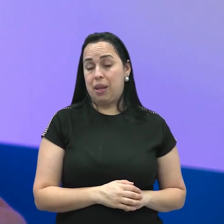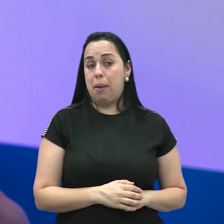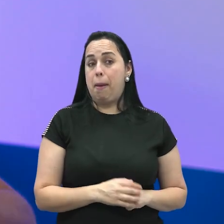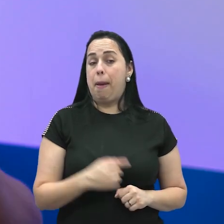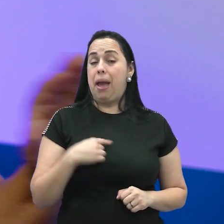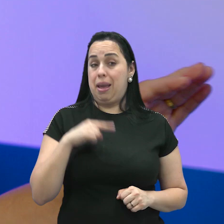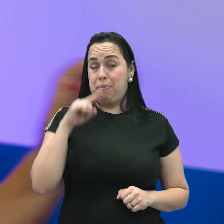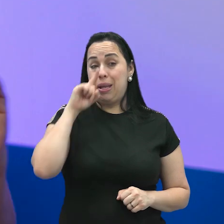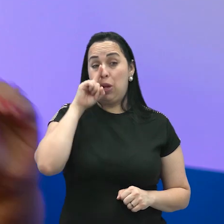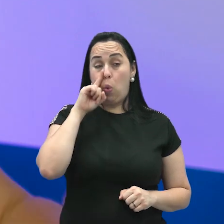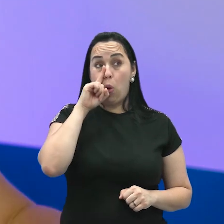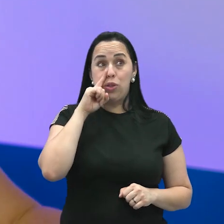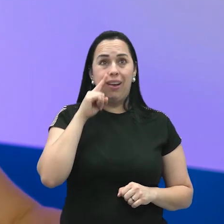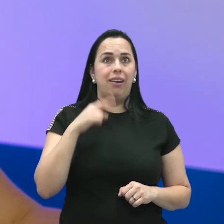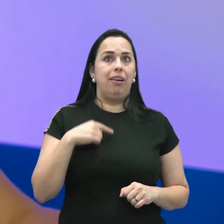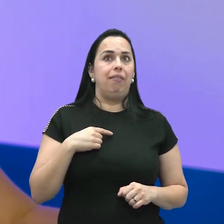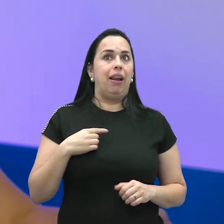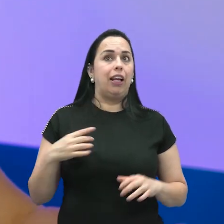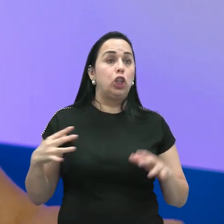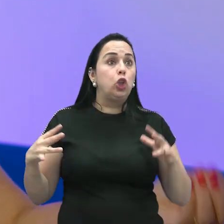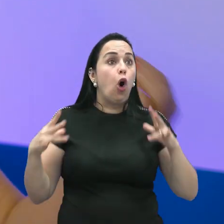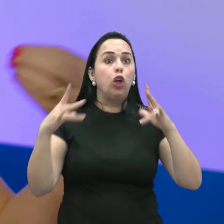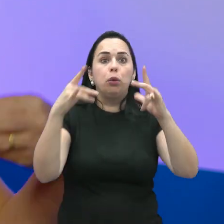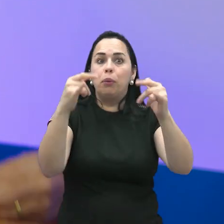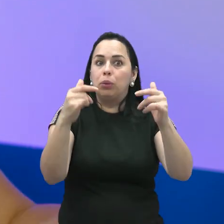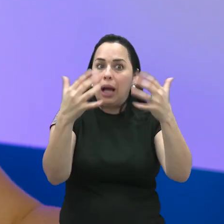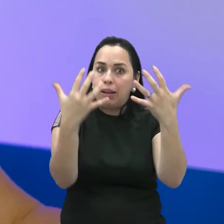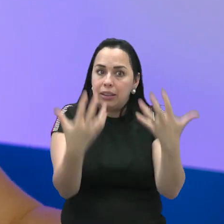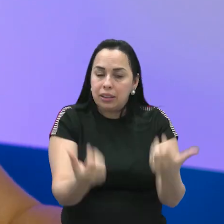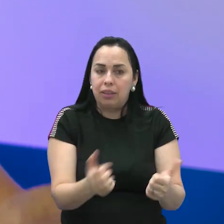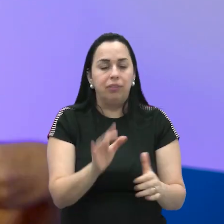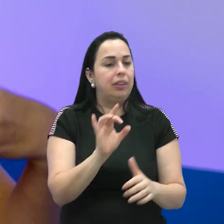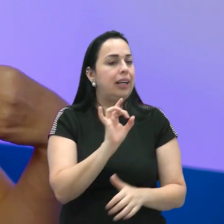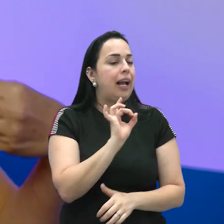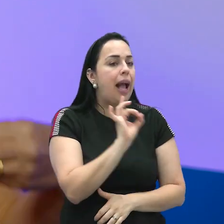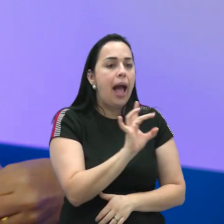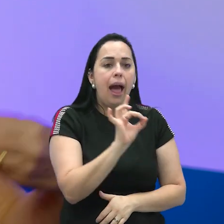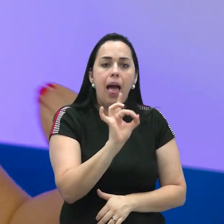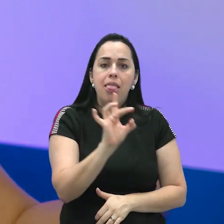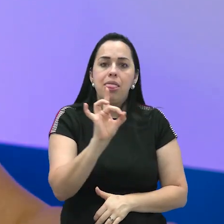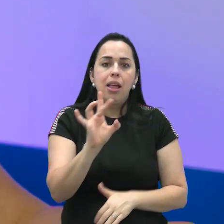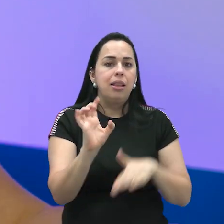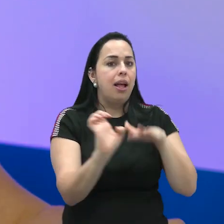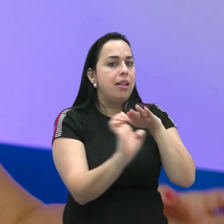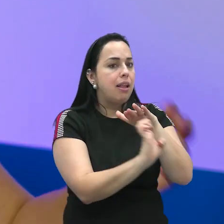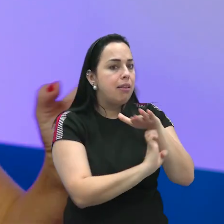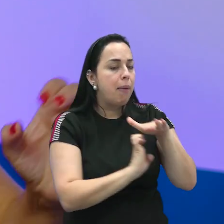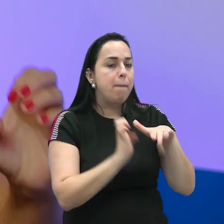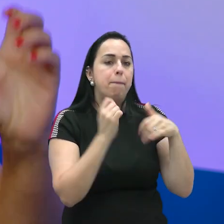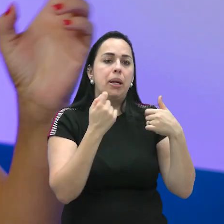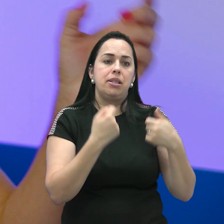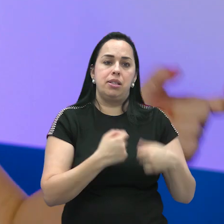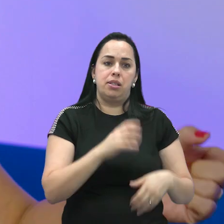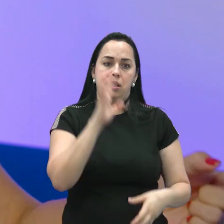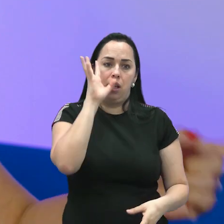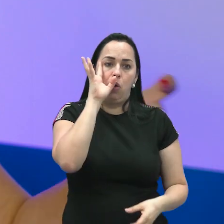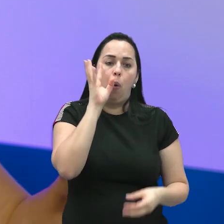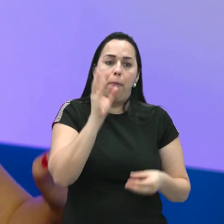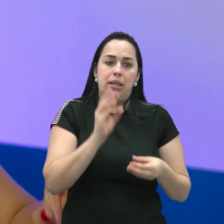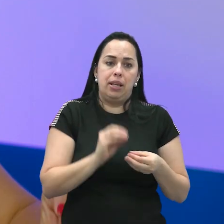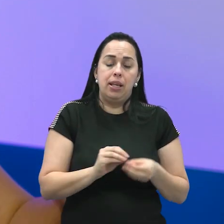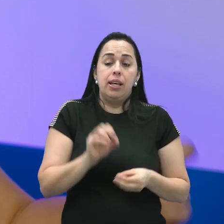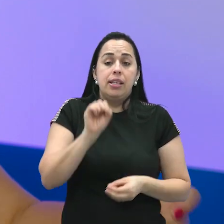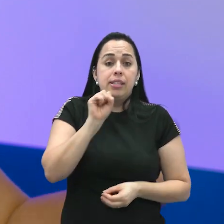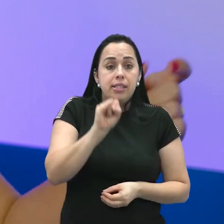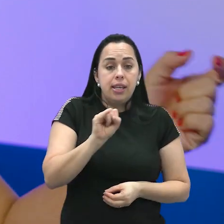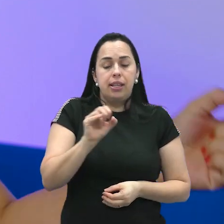gente generalizar tudo. Uhum. Eu acho que cada empresa, cada departamento vai ter que entender se esse